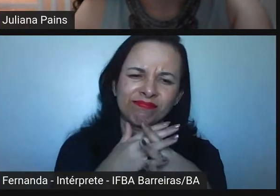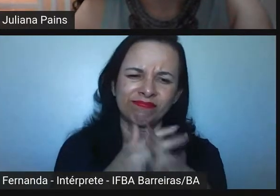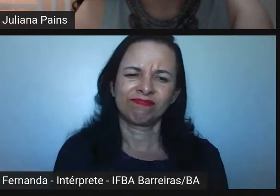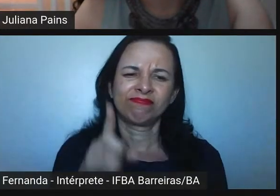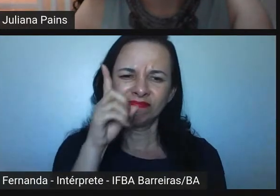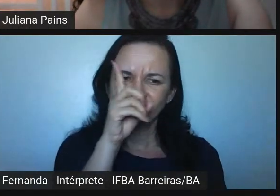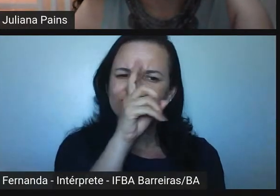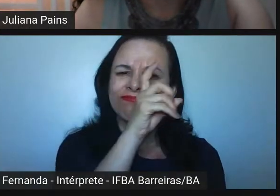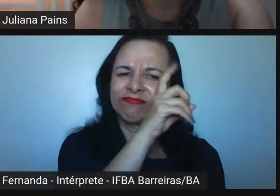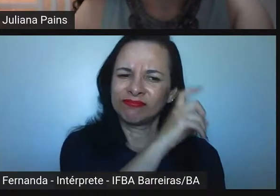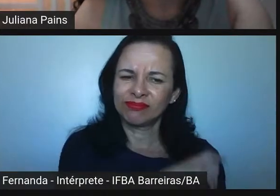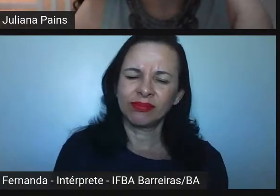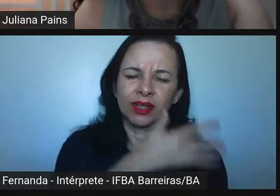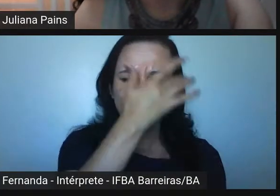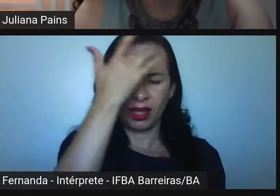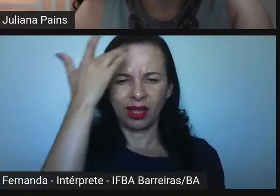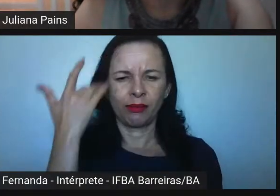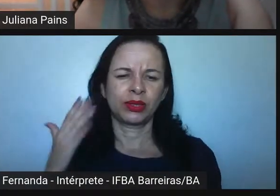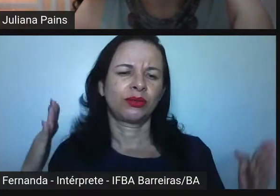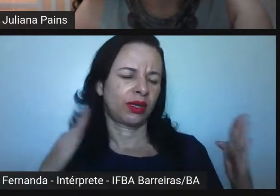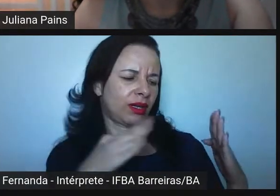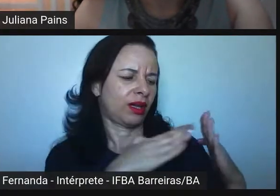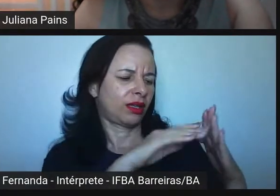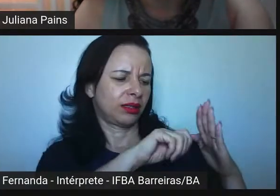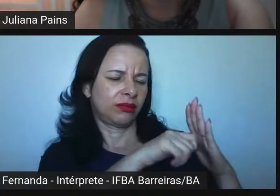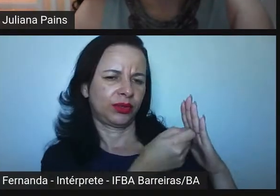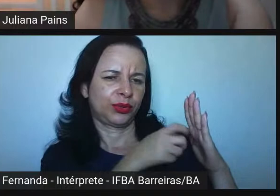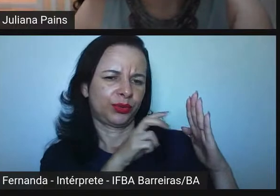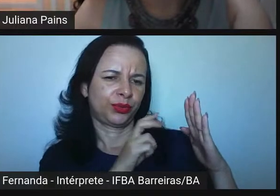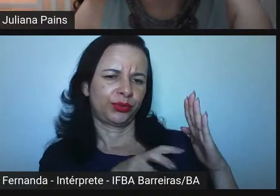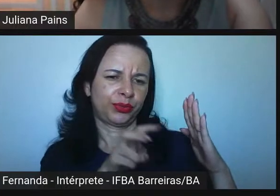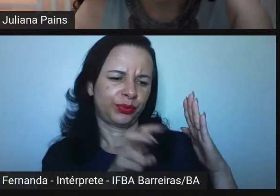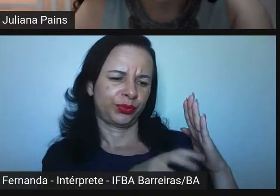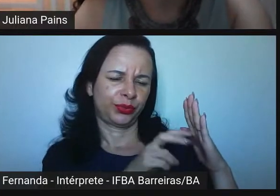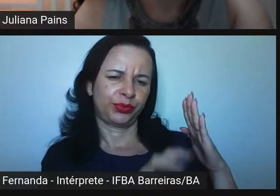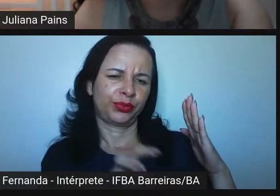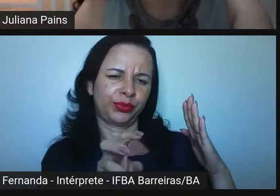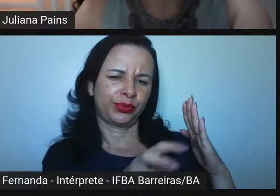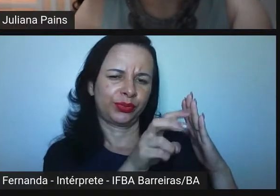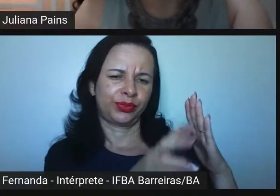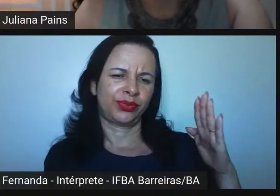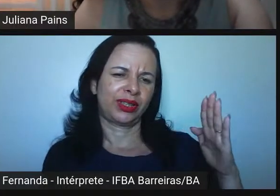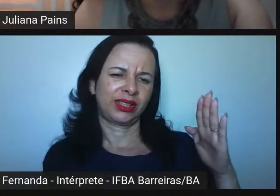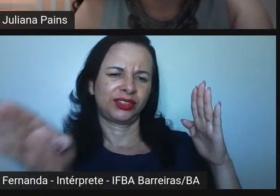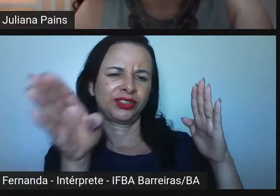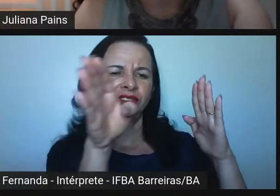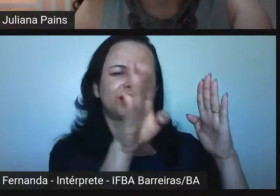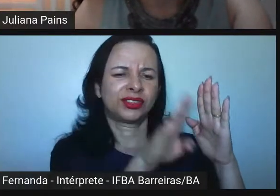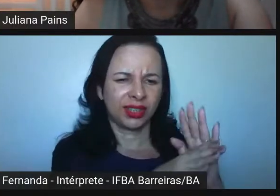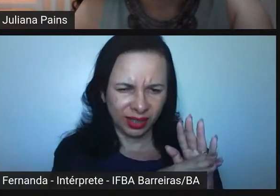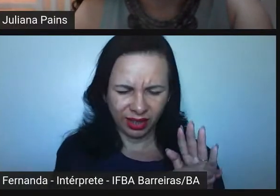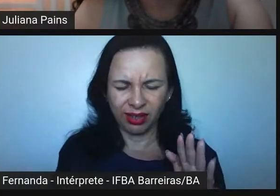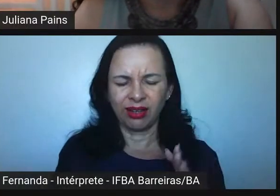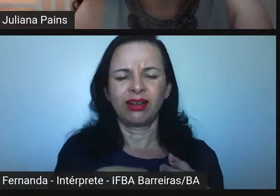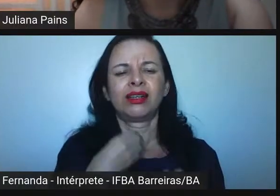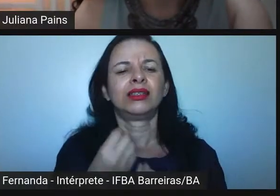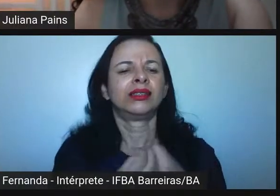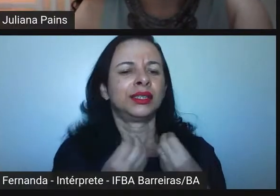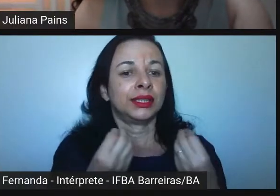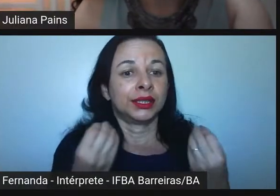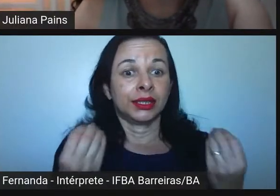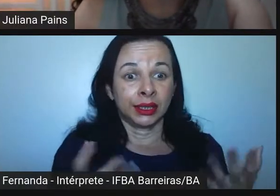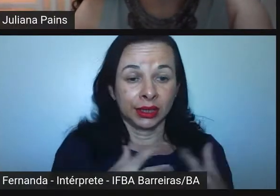fechou a porta de casa até o momento que ela abriu a porta ou do hospital ou dez da unidade da escola ou do trabalho